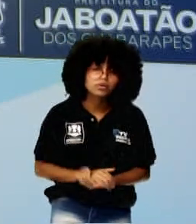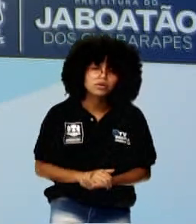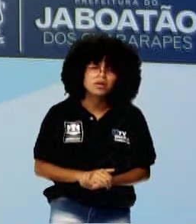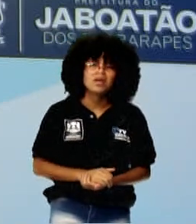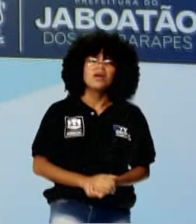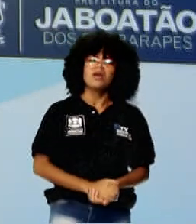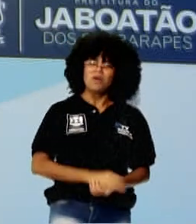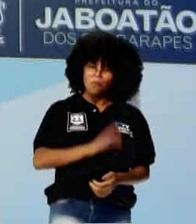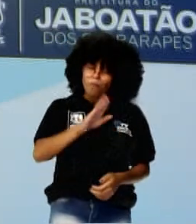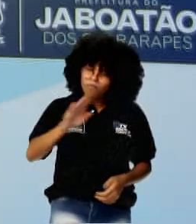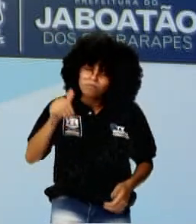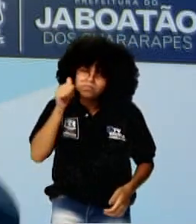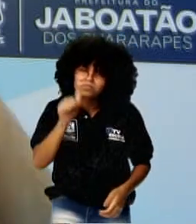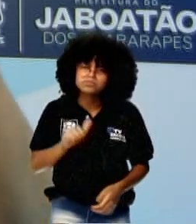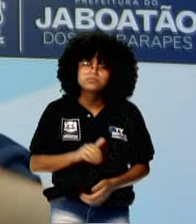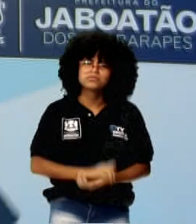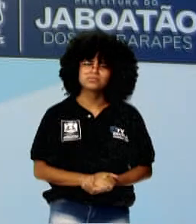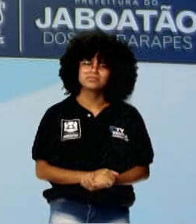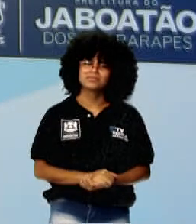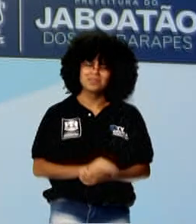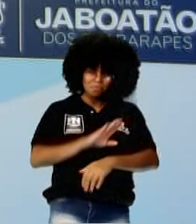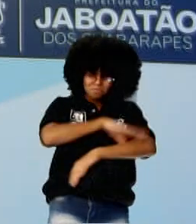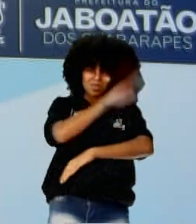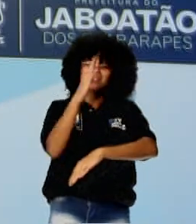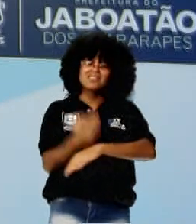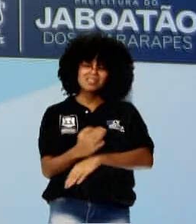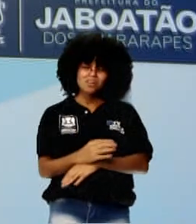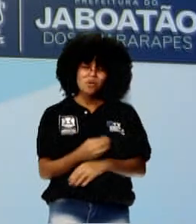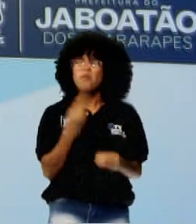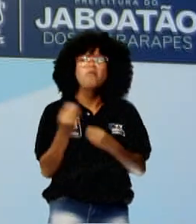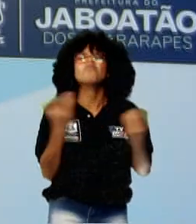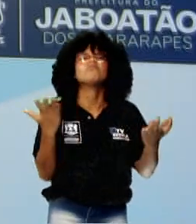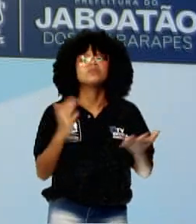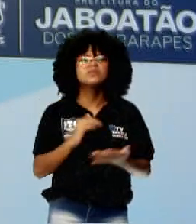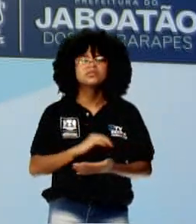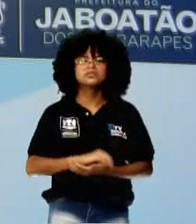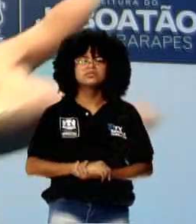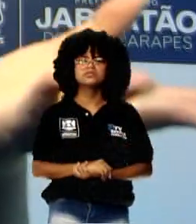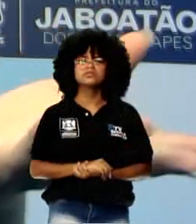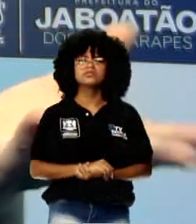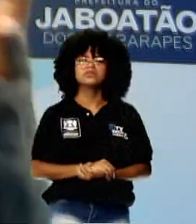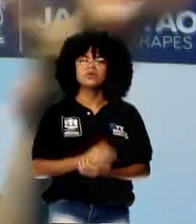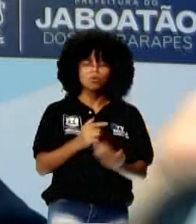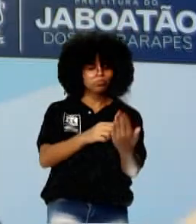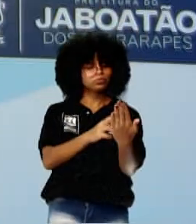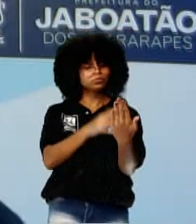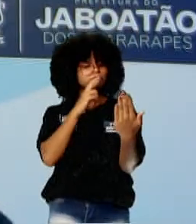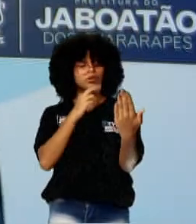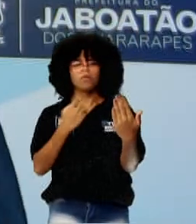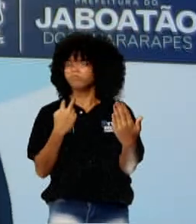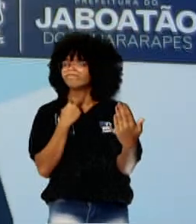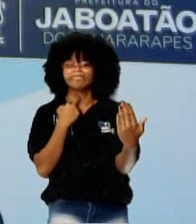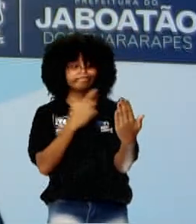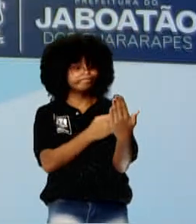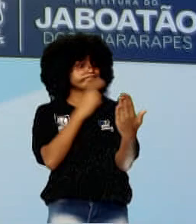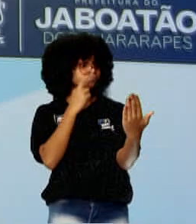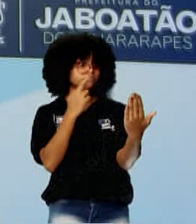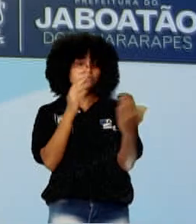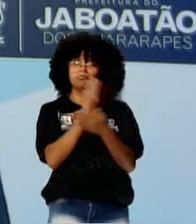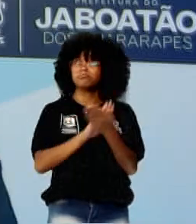Branca de Neve? Para além das montanhas? Que história é essa? O espelho, claro, não podia responder mais